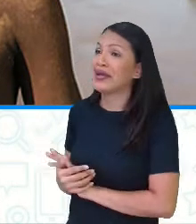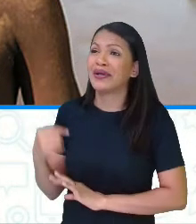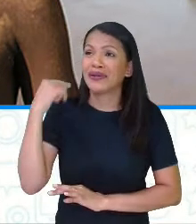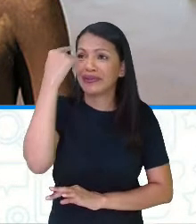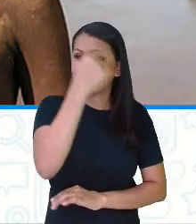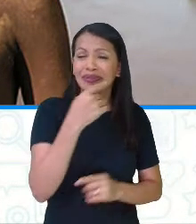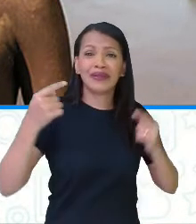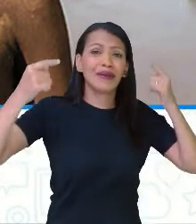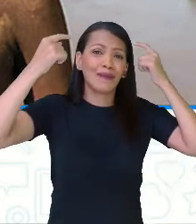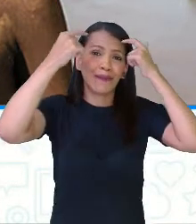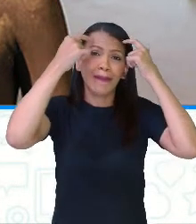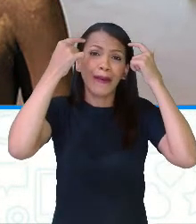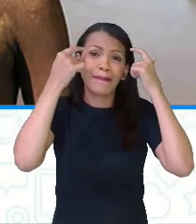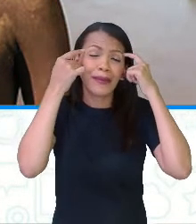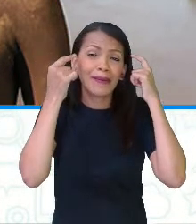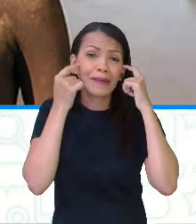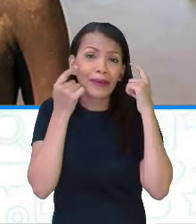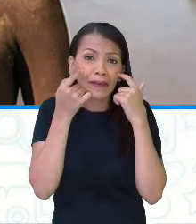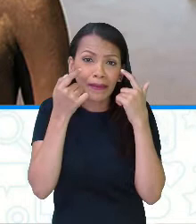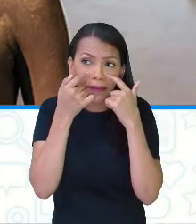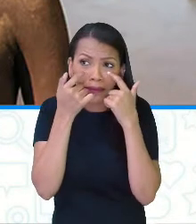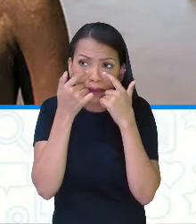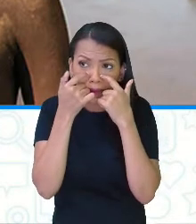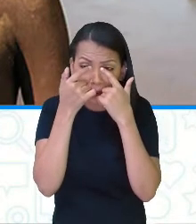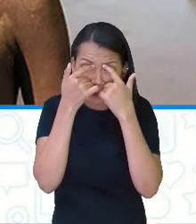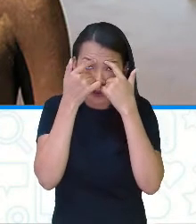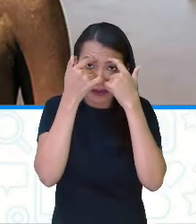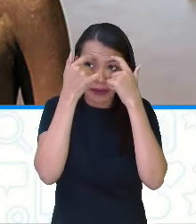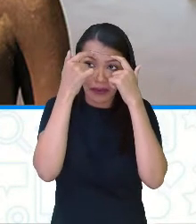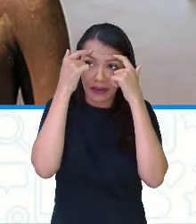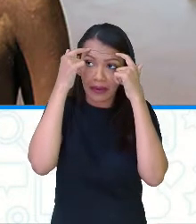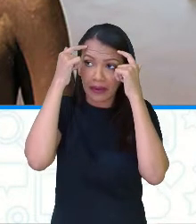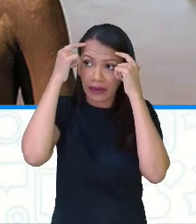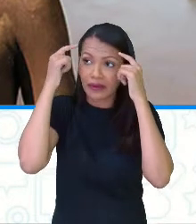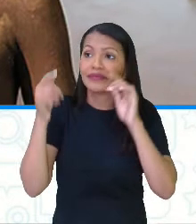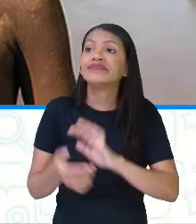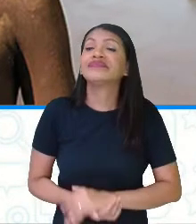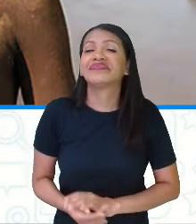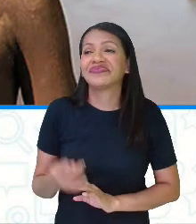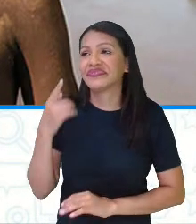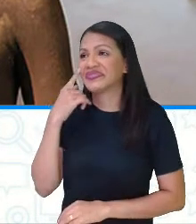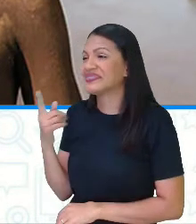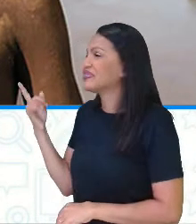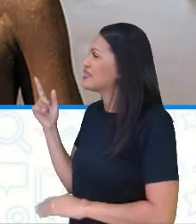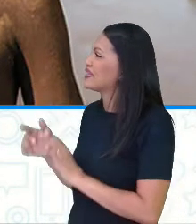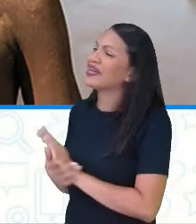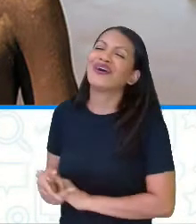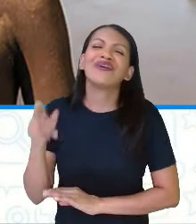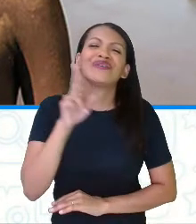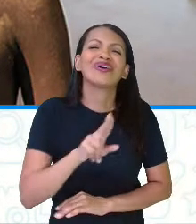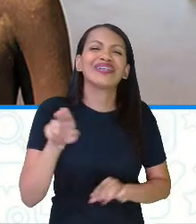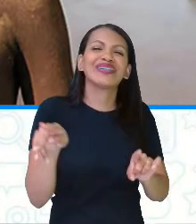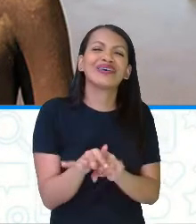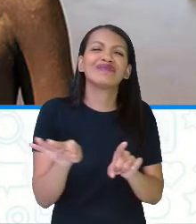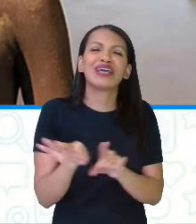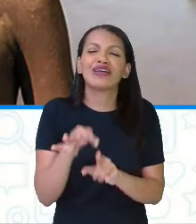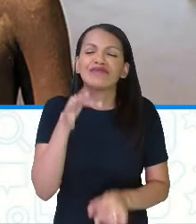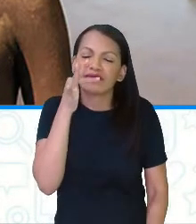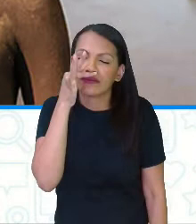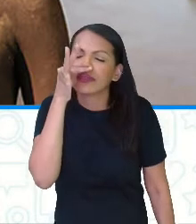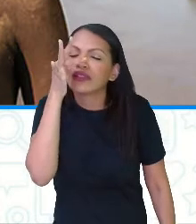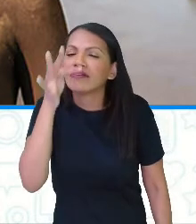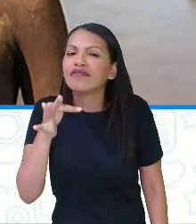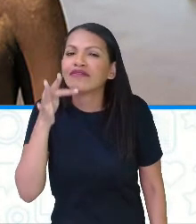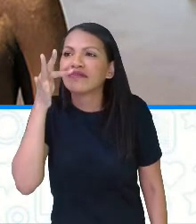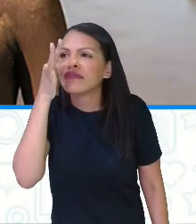são pontinhos, um mais lindo que o outro. E aqui, ó, os meninos usando flores também no seu ornamento.